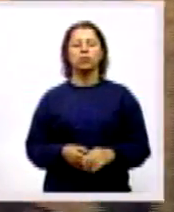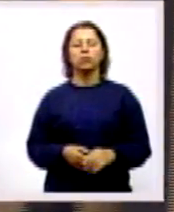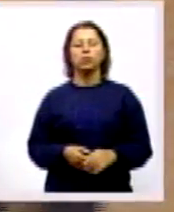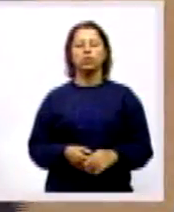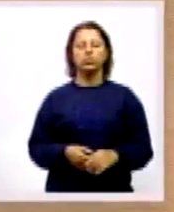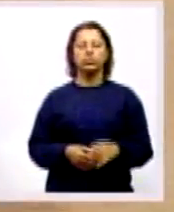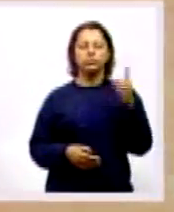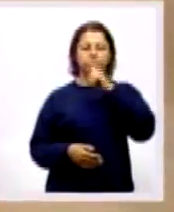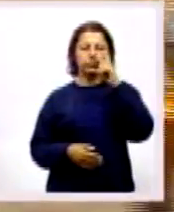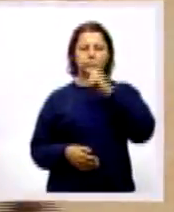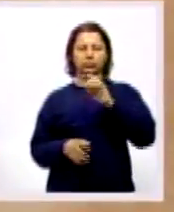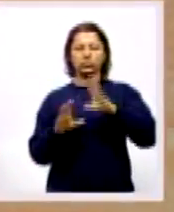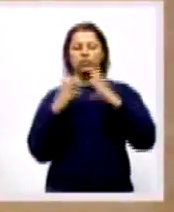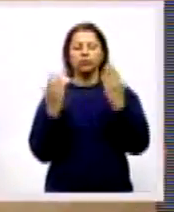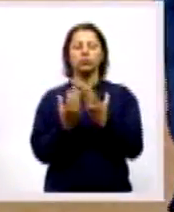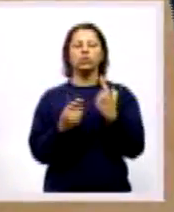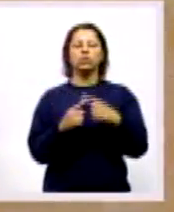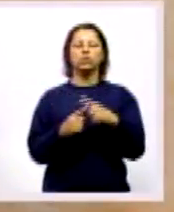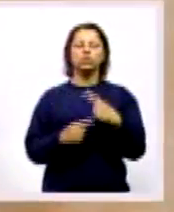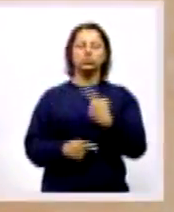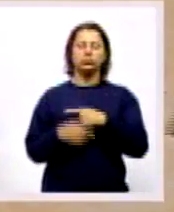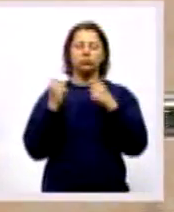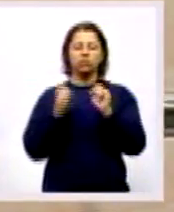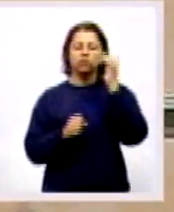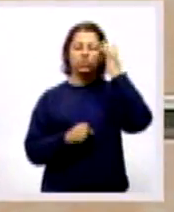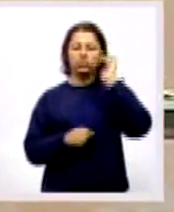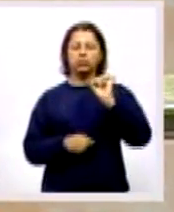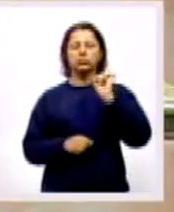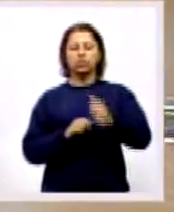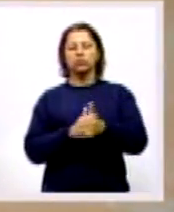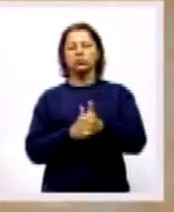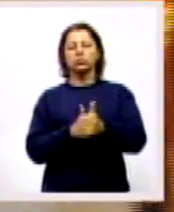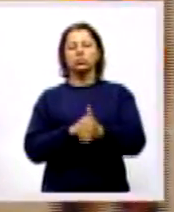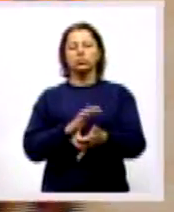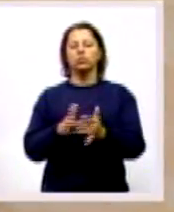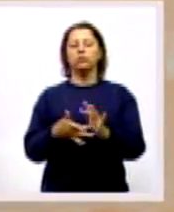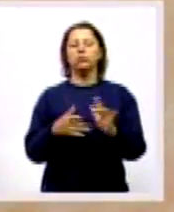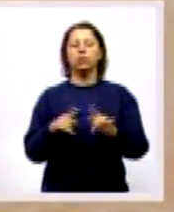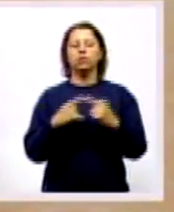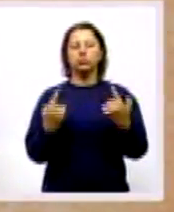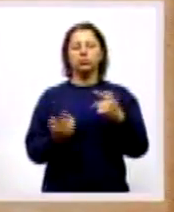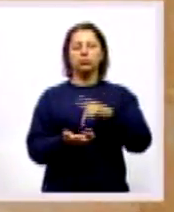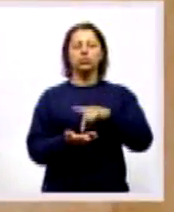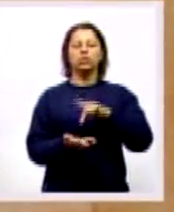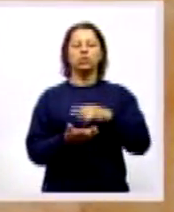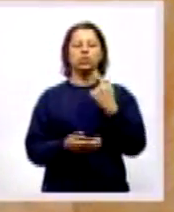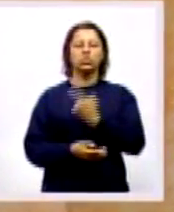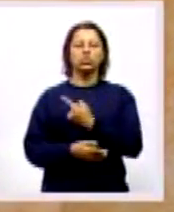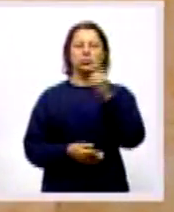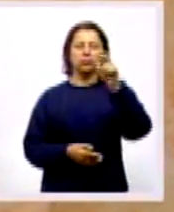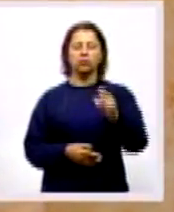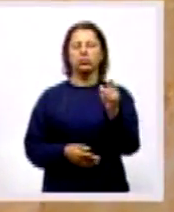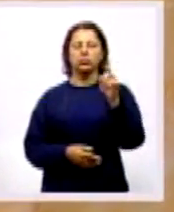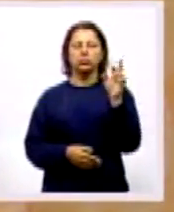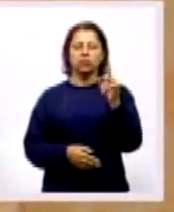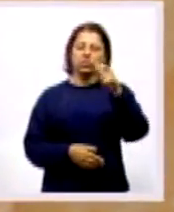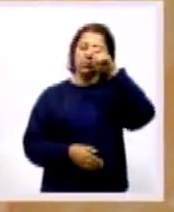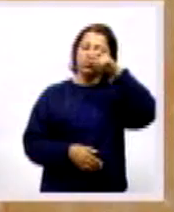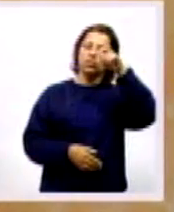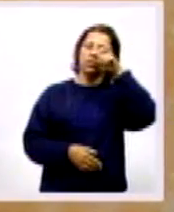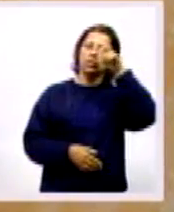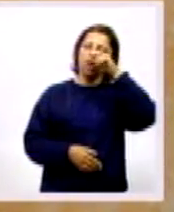quê? Nós podemos muito bem achar que estamos seguindo Jesus, mas na verdade nós não passamos de meros